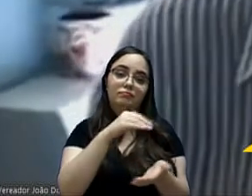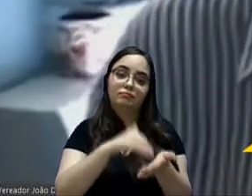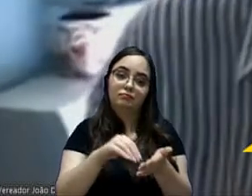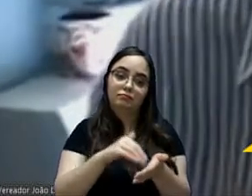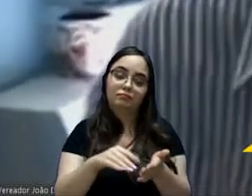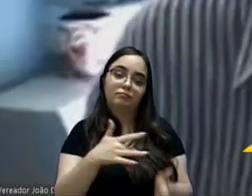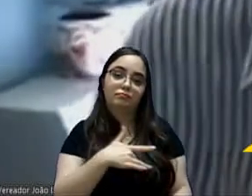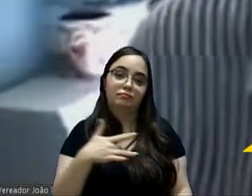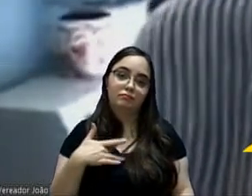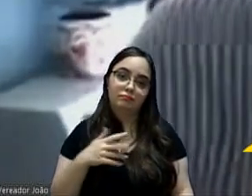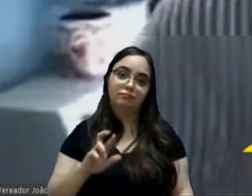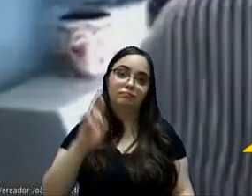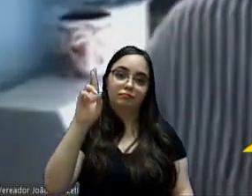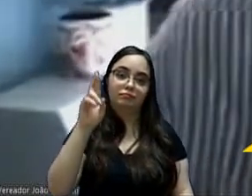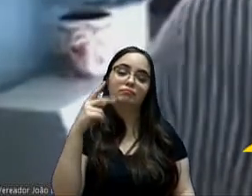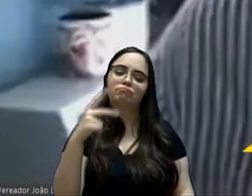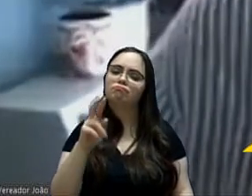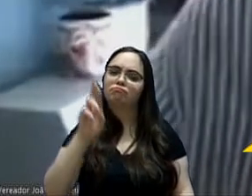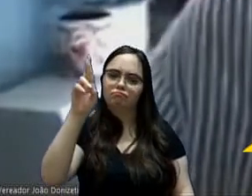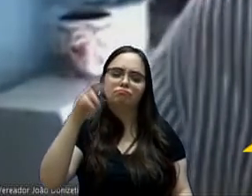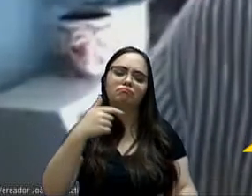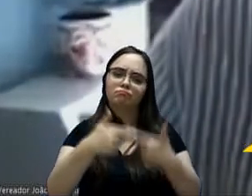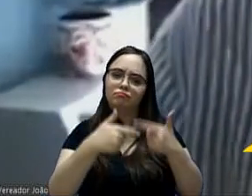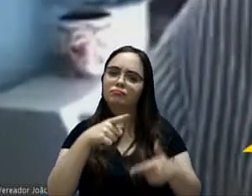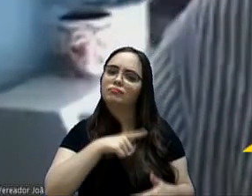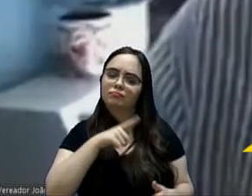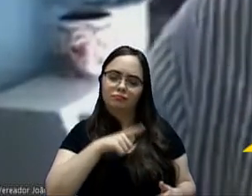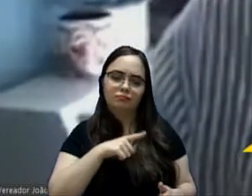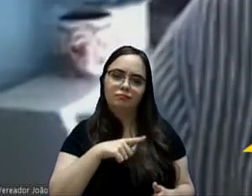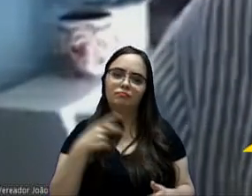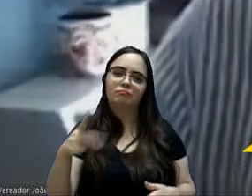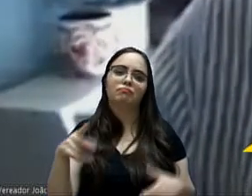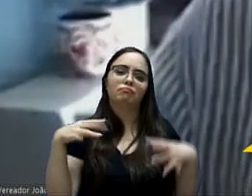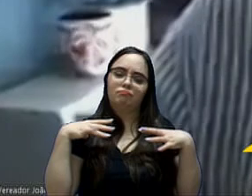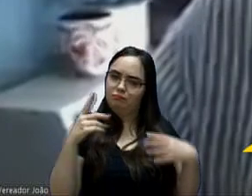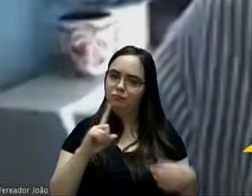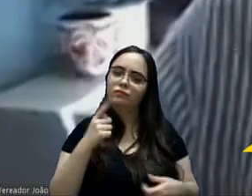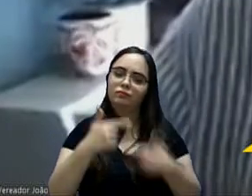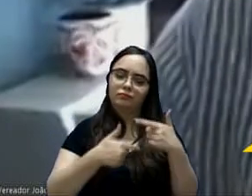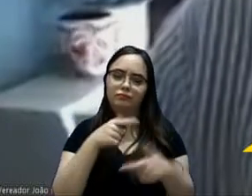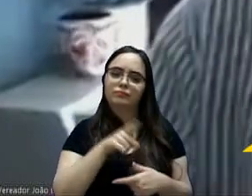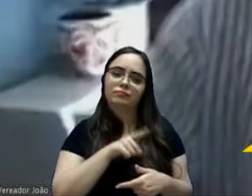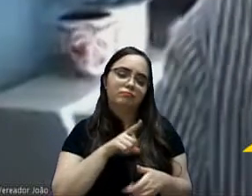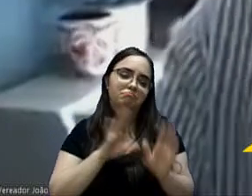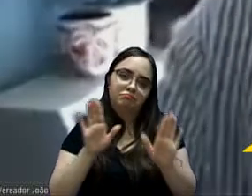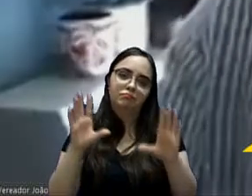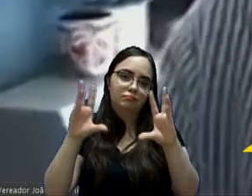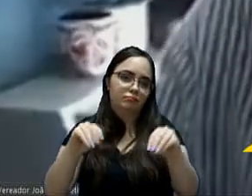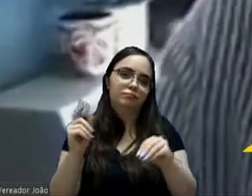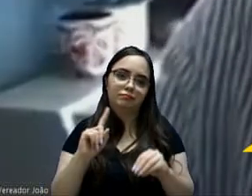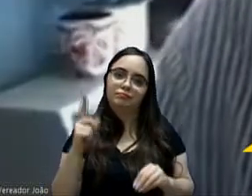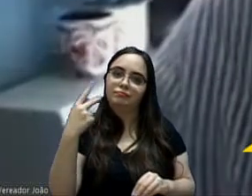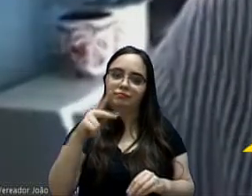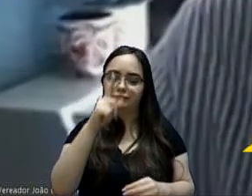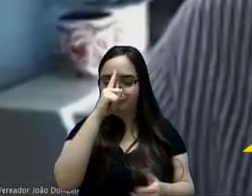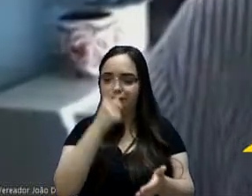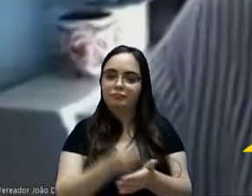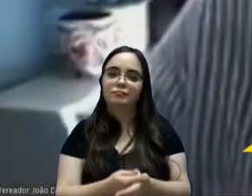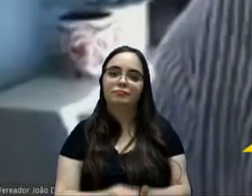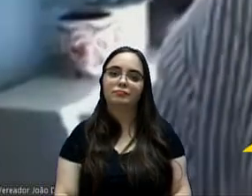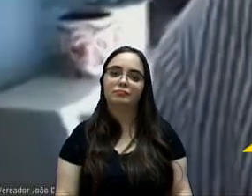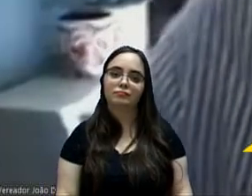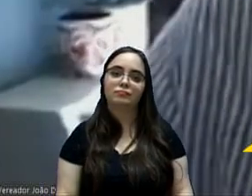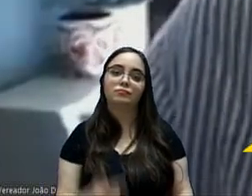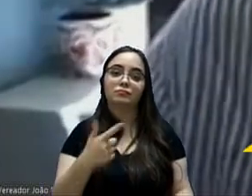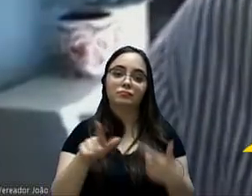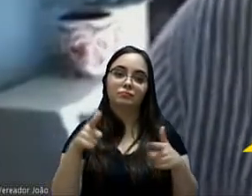de Saúde. E ela vem conduzindo muito bem essa questão e nos dá tranquilidade com relação a isso. E como foi colocado por outros vereadores,